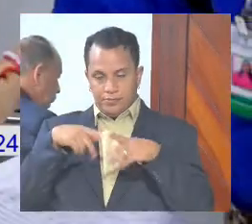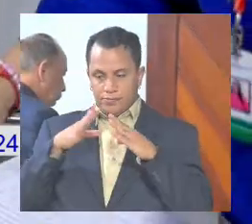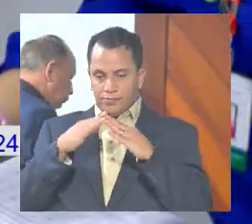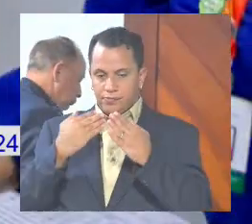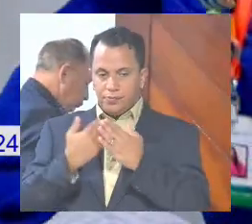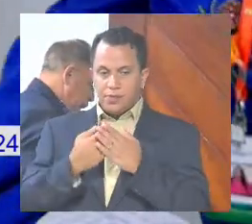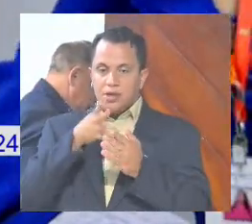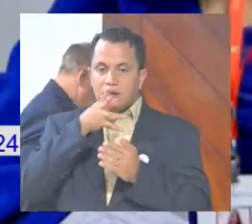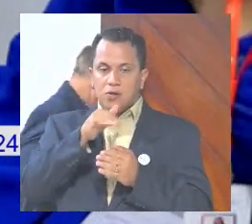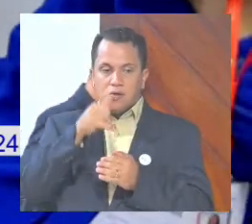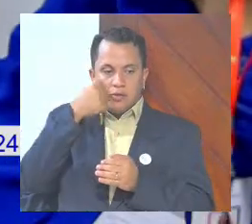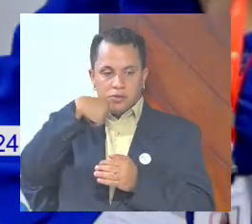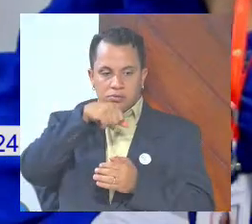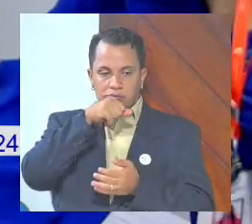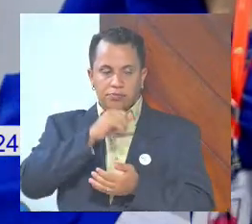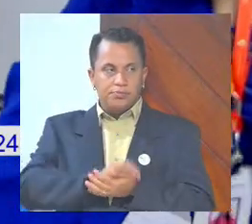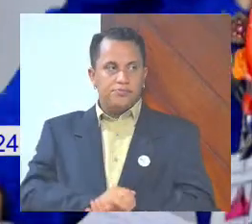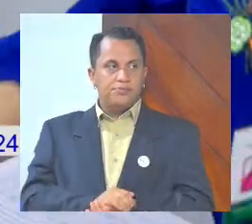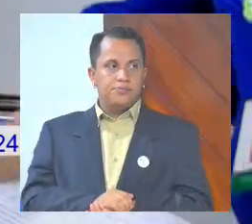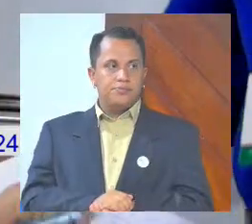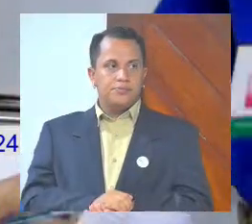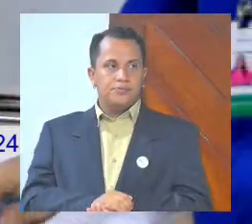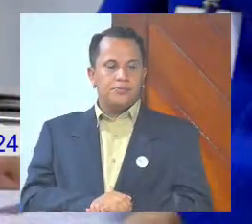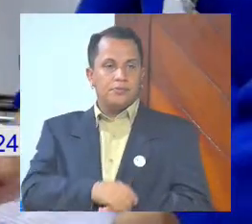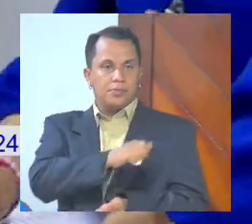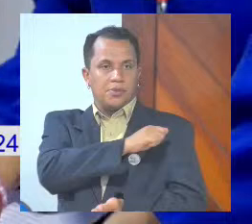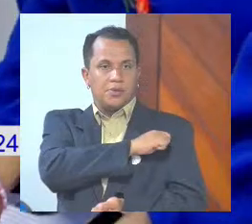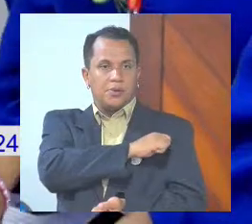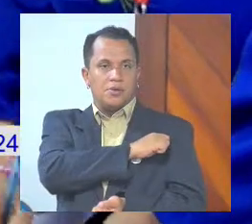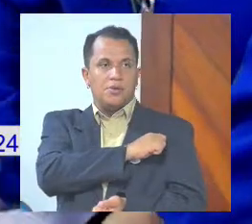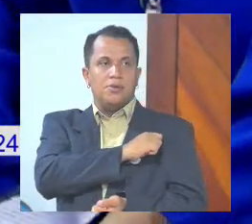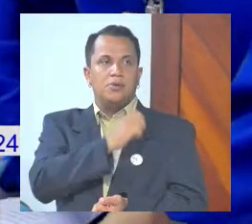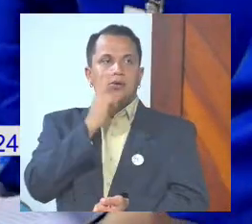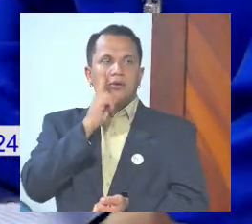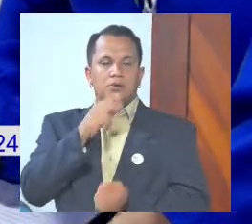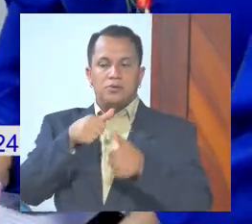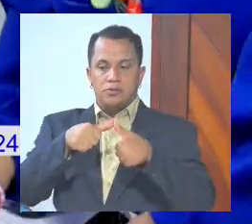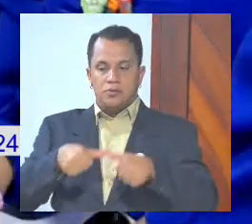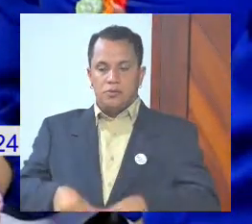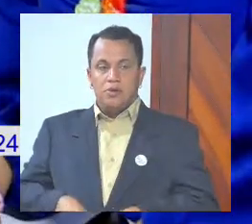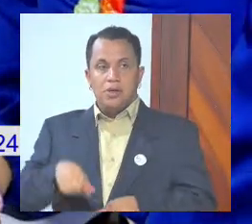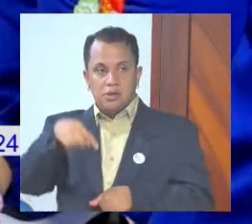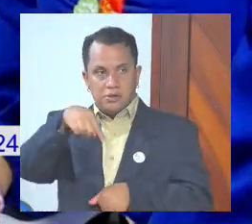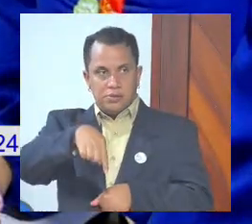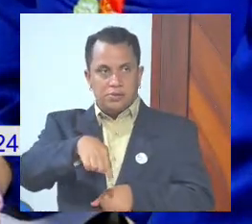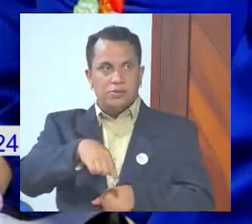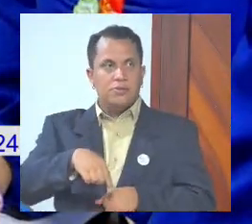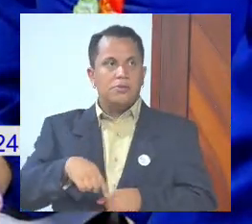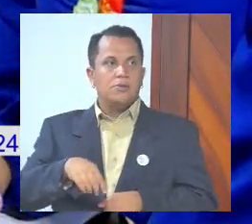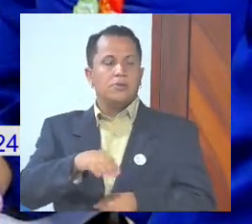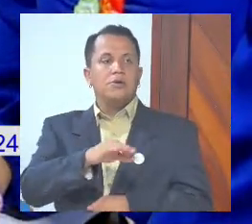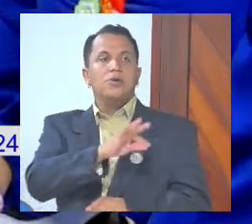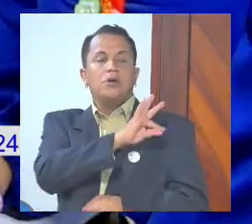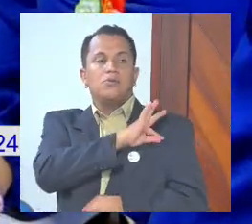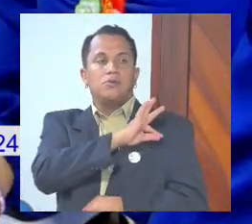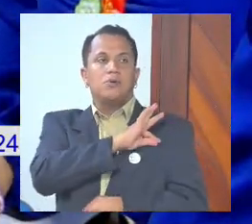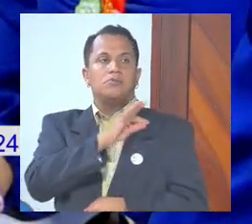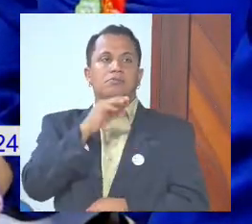os pais e mães, os alunos que nos agraceiam com suas presenças, os guardas